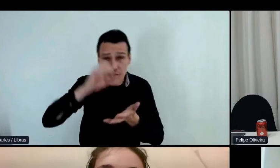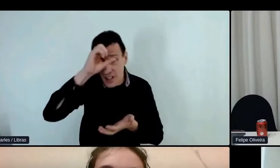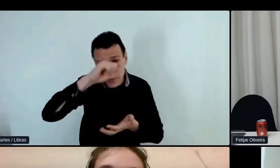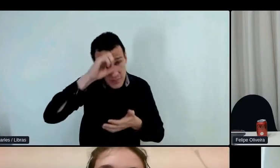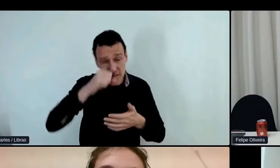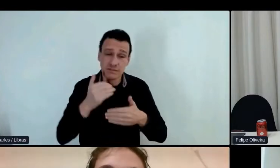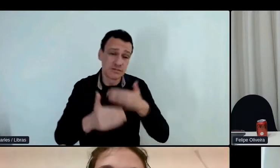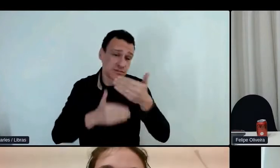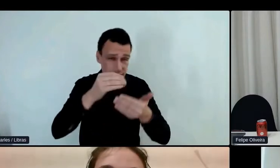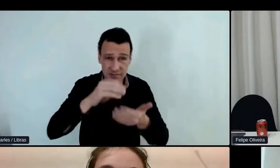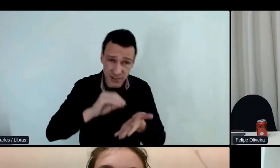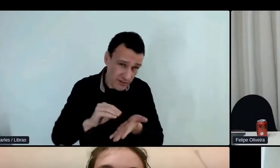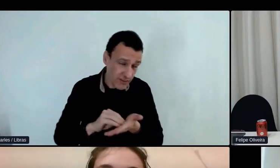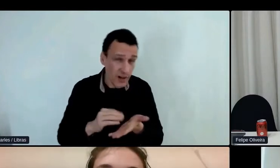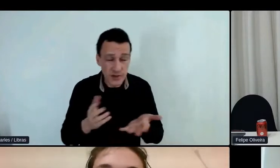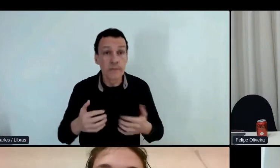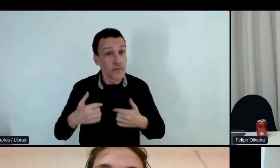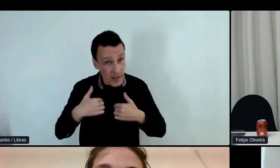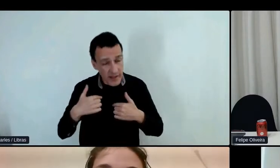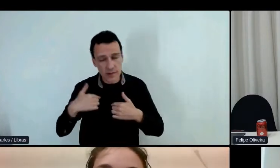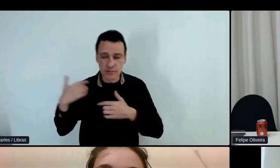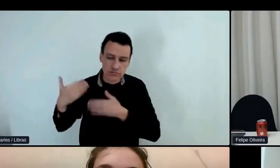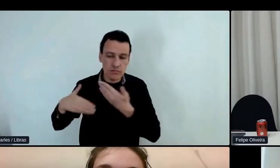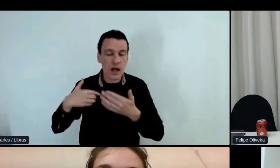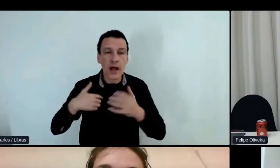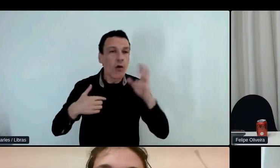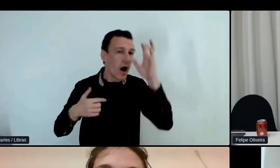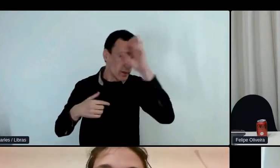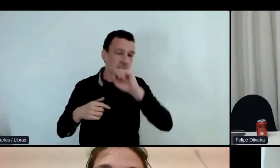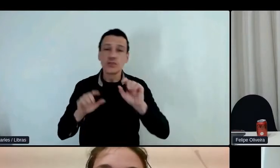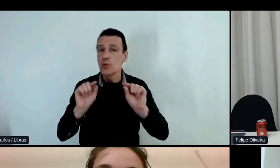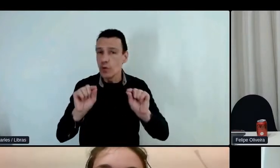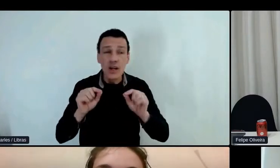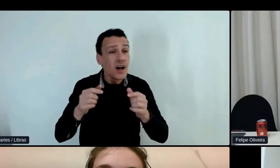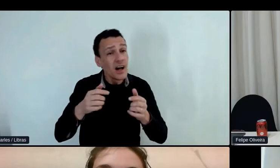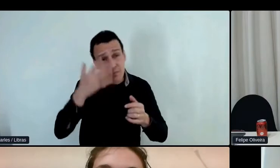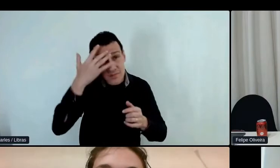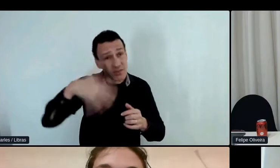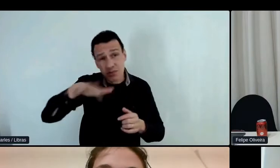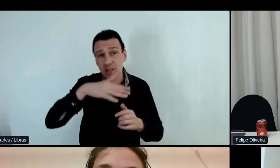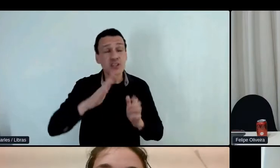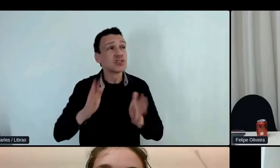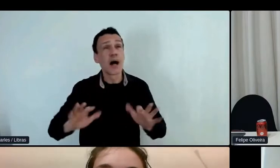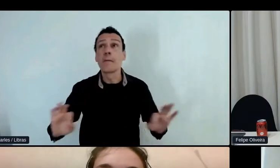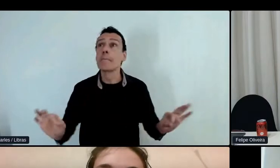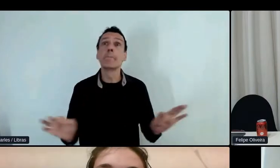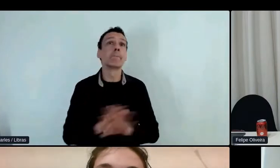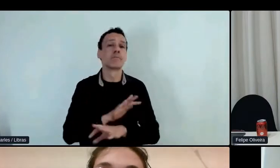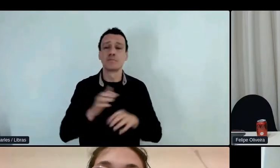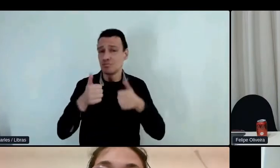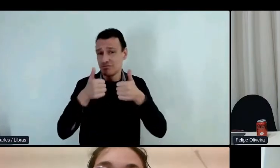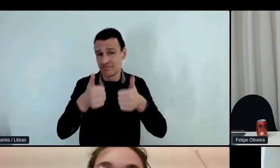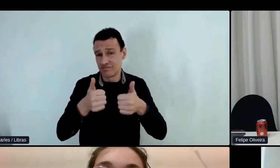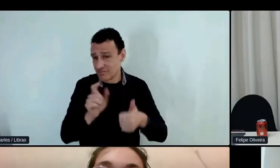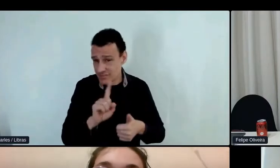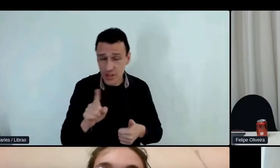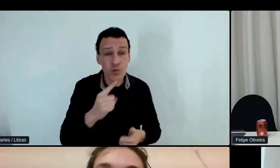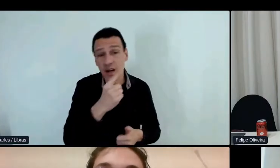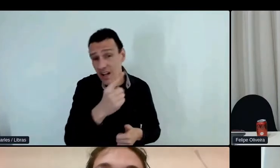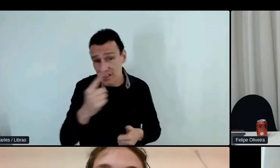esse suporte, né? Vai encontrar todo o suporte com todas as pessoas. Mas porque as pessoas também estão em